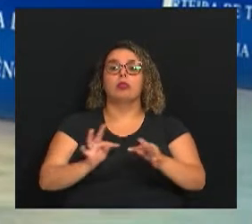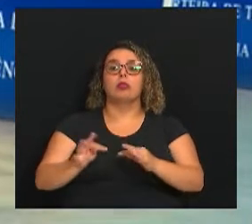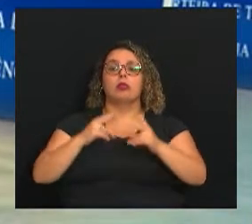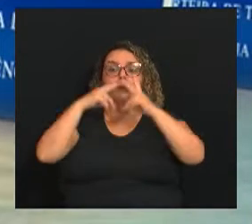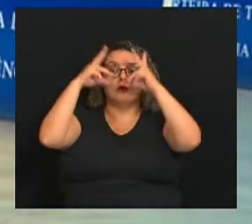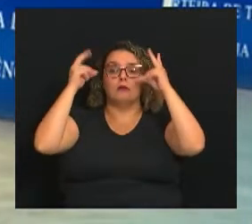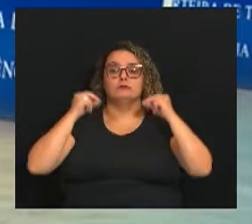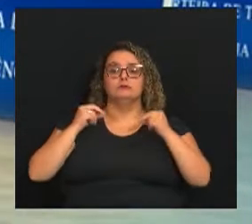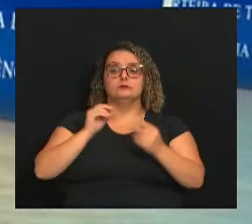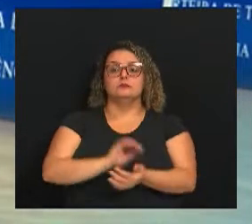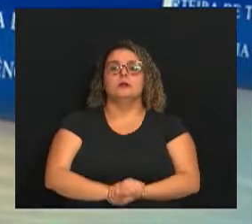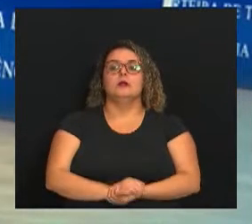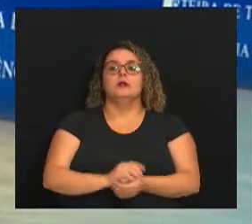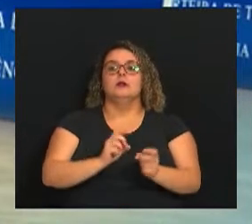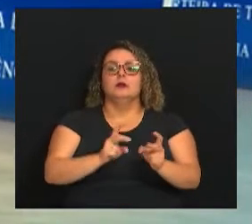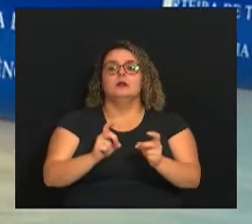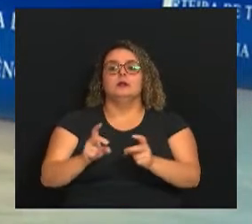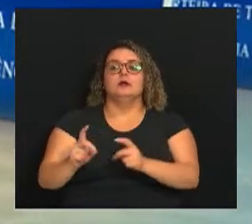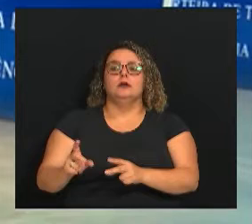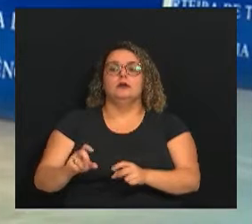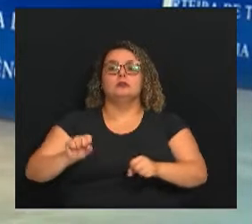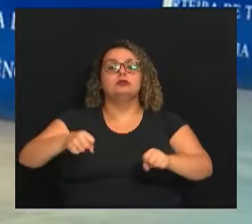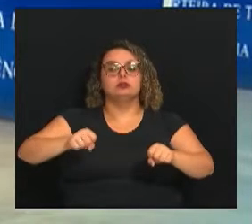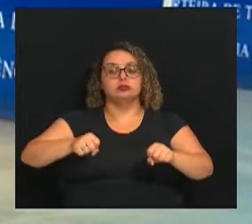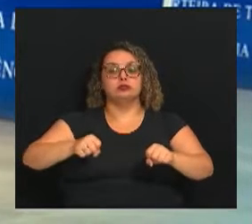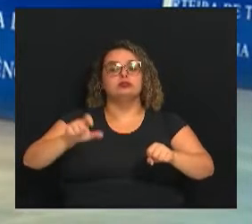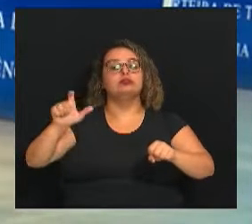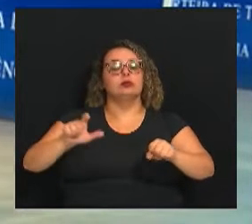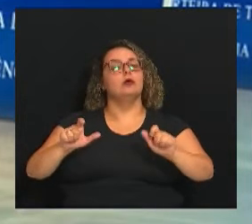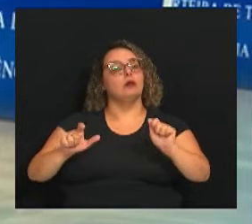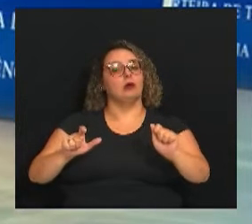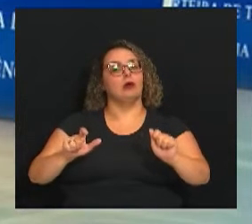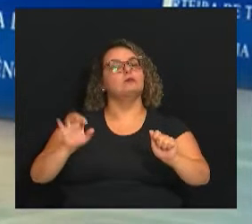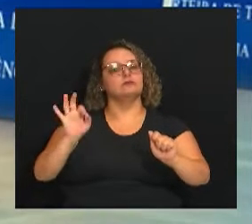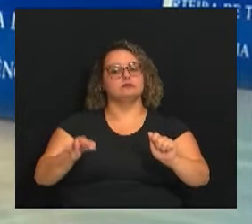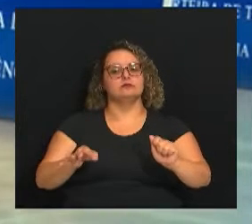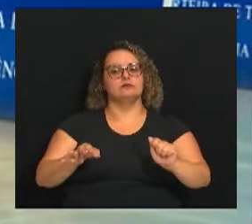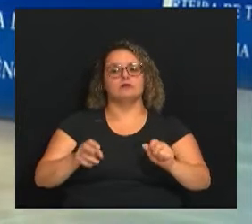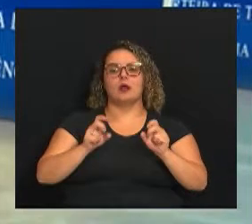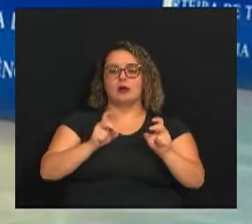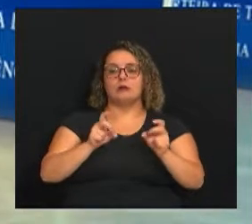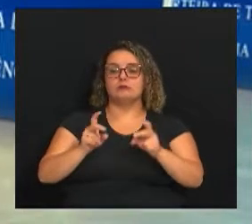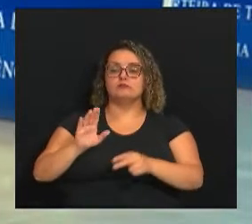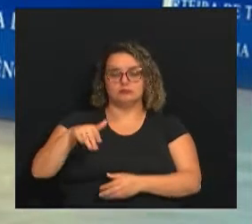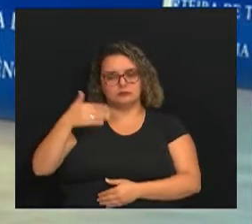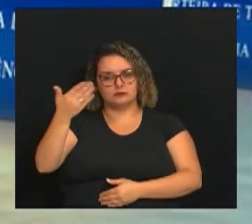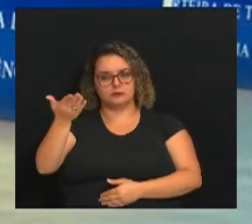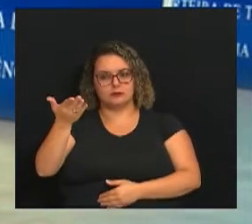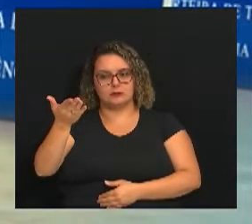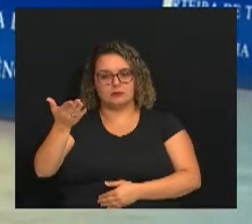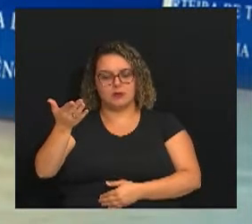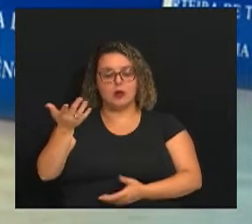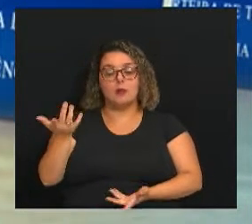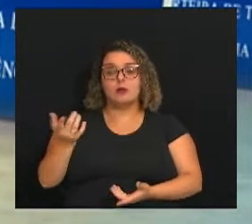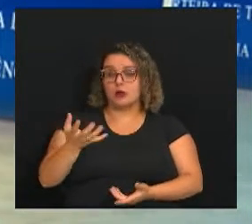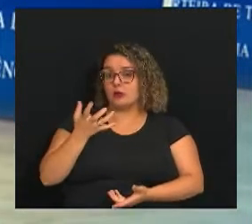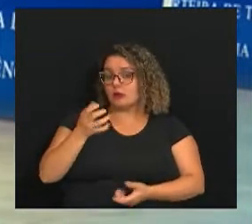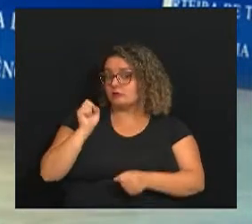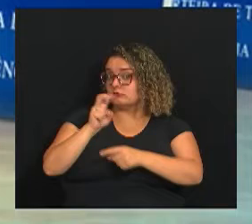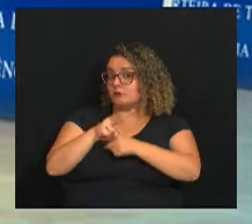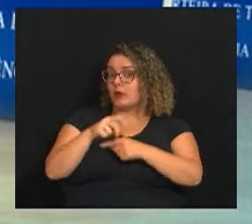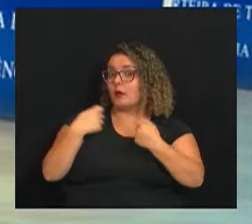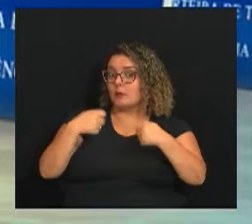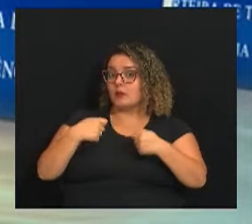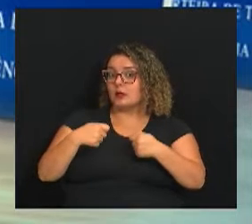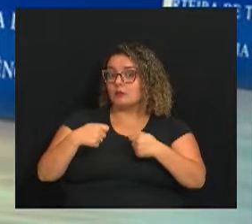no comércio de mercadorias com moto e CNH-A válida e vendedor externo. Para concorrer uma das vagas, é